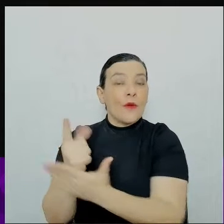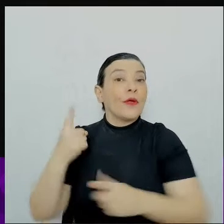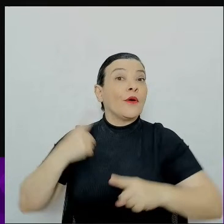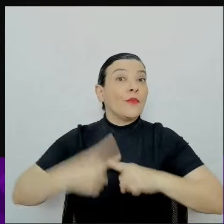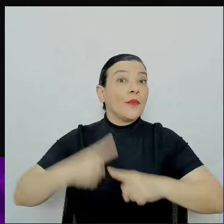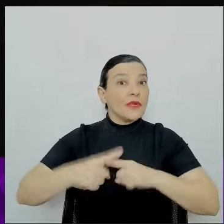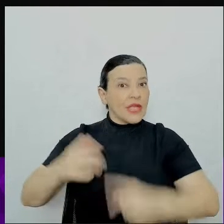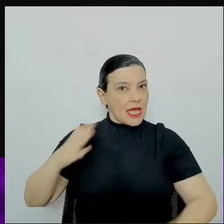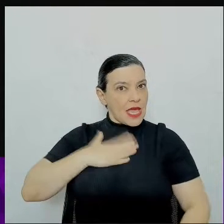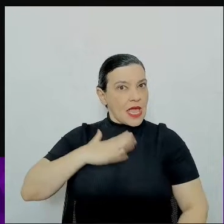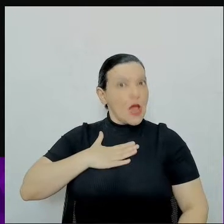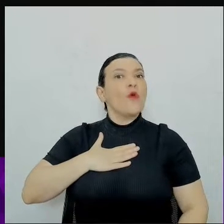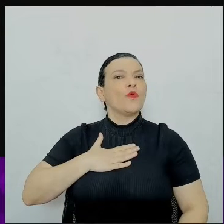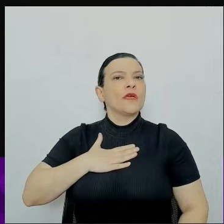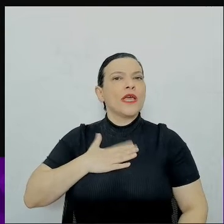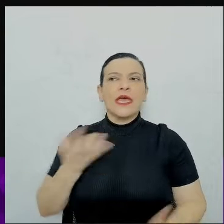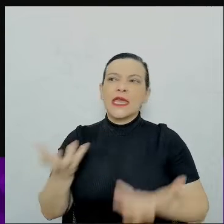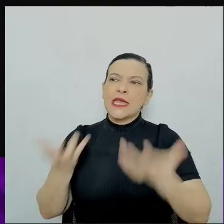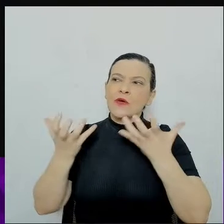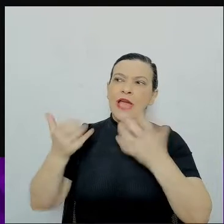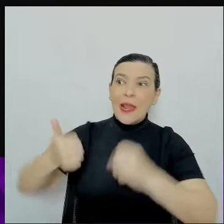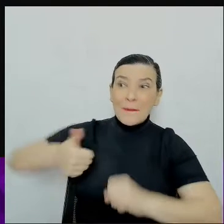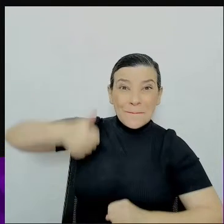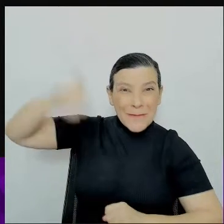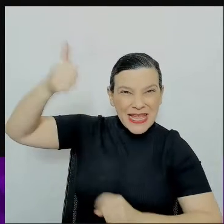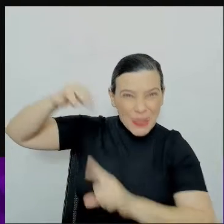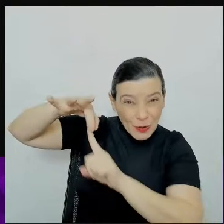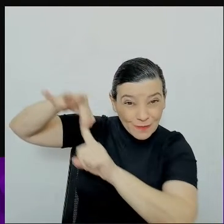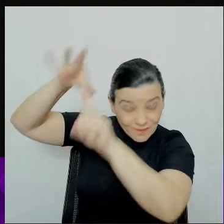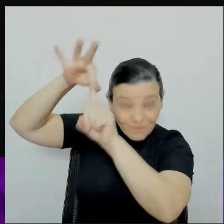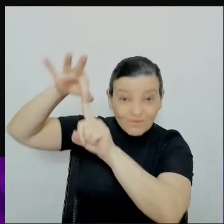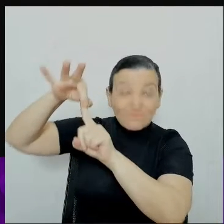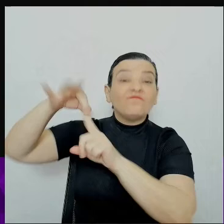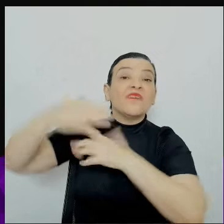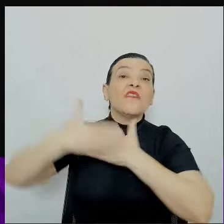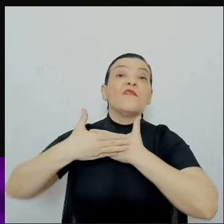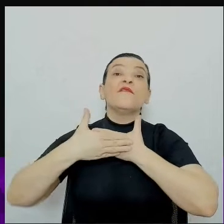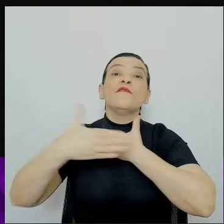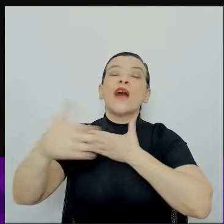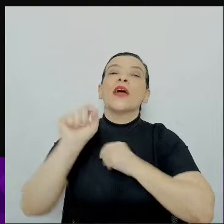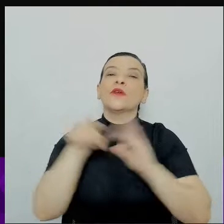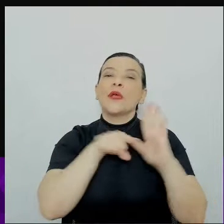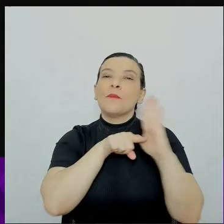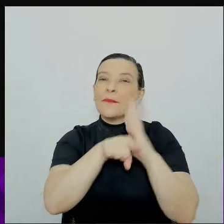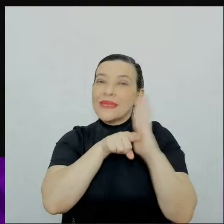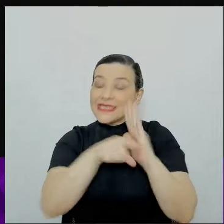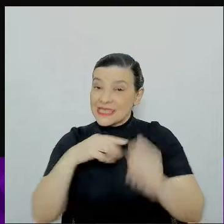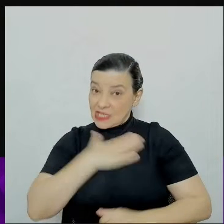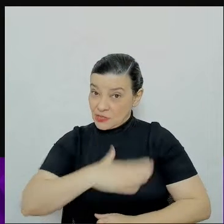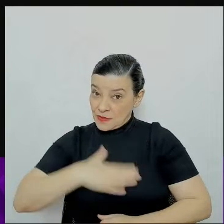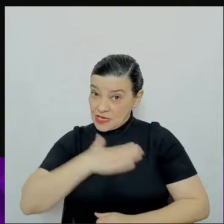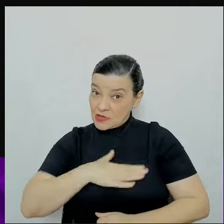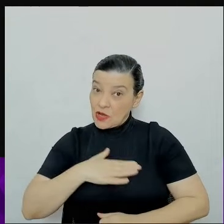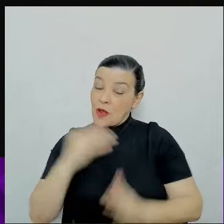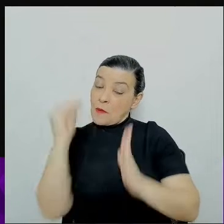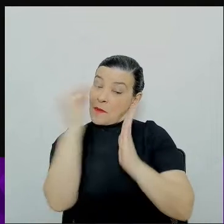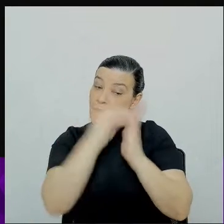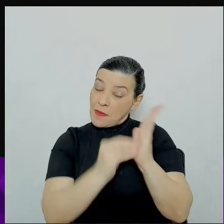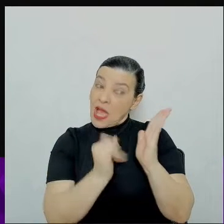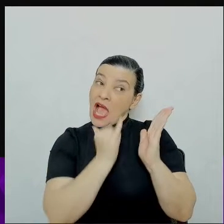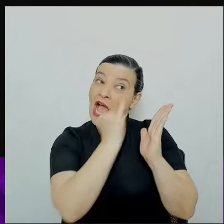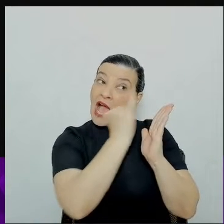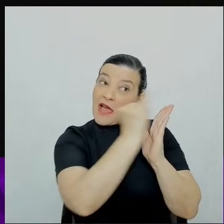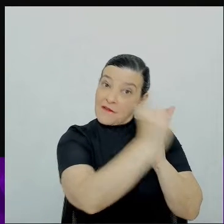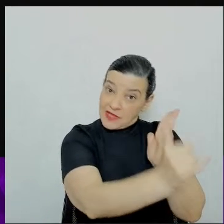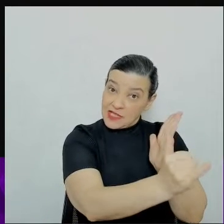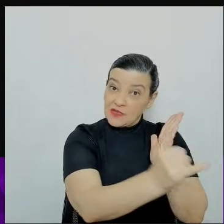eu vou querer, quando ter uma pesquisa de satisfação, saber que, cara, eu vou indicar para todo mundo, vou dar nota 5, vou dar nota 10 e por assim